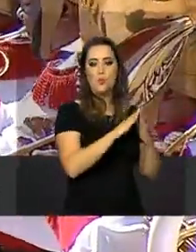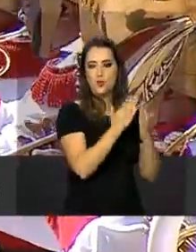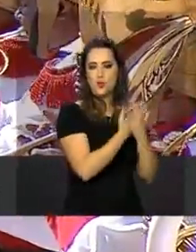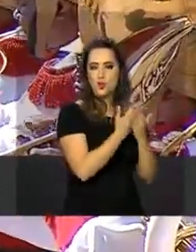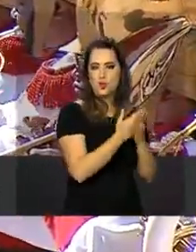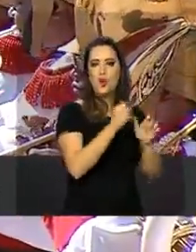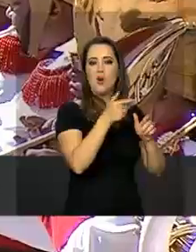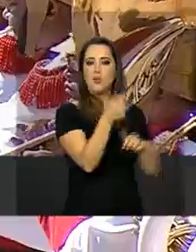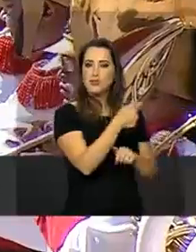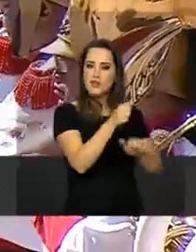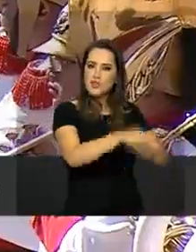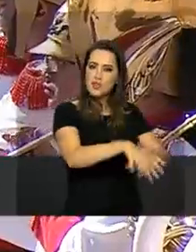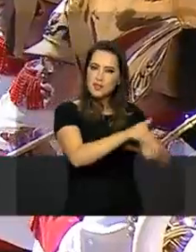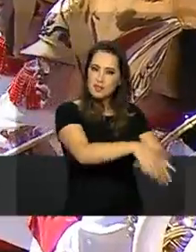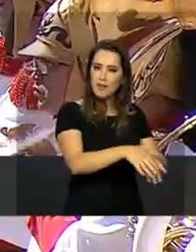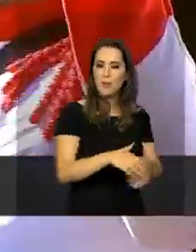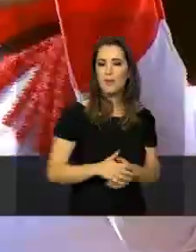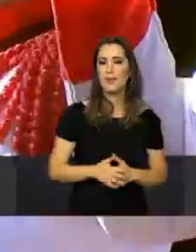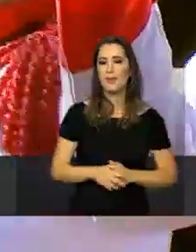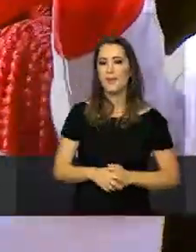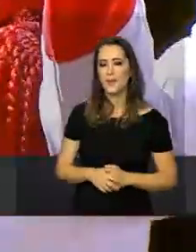Que bacana.